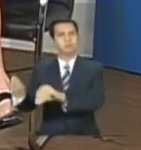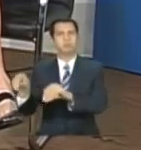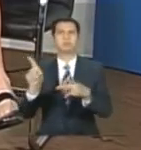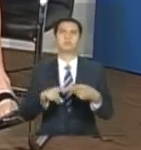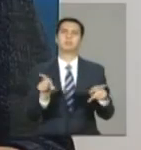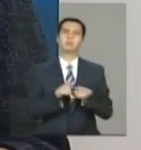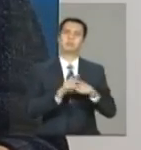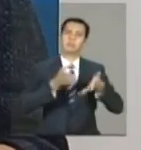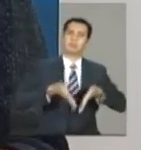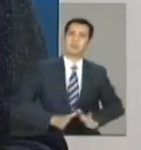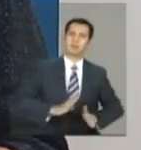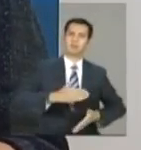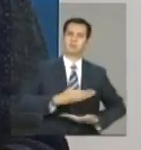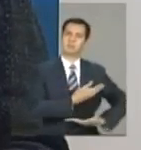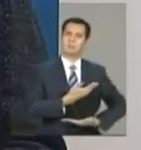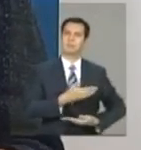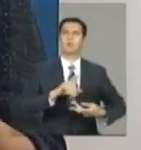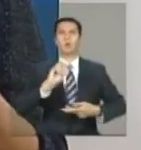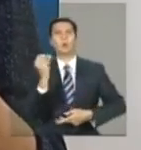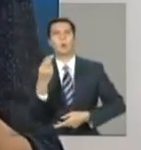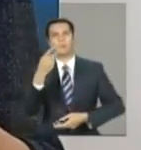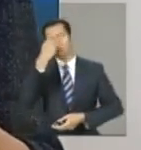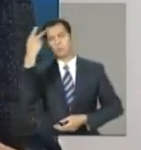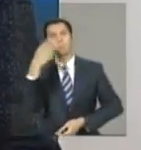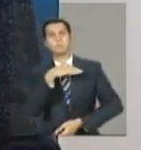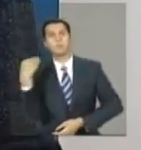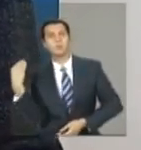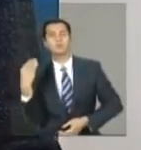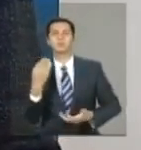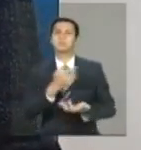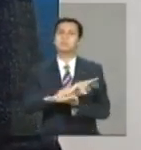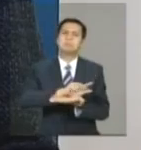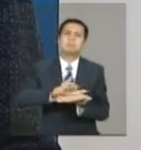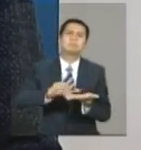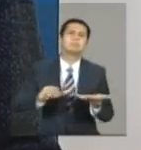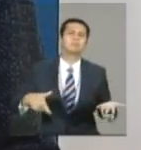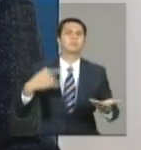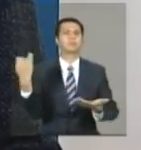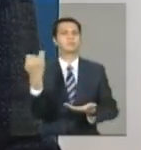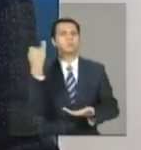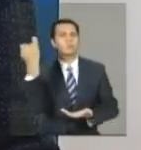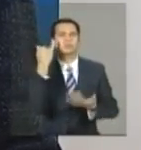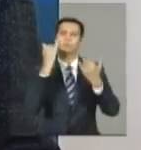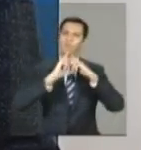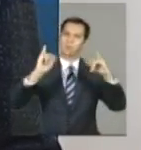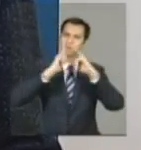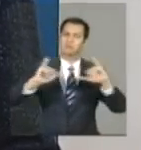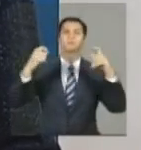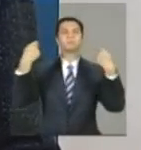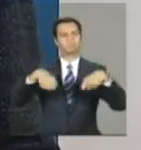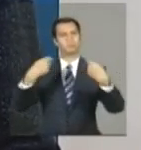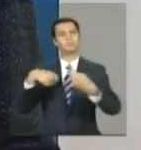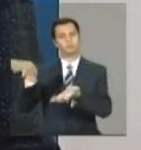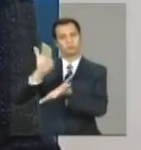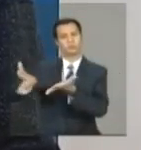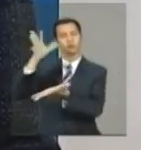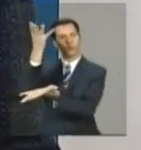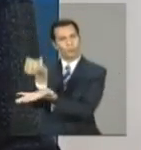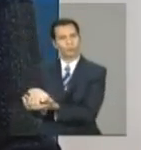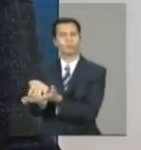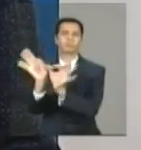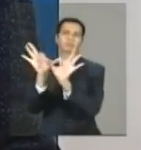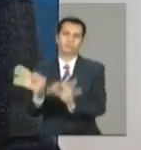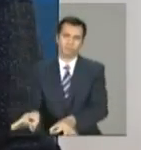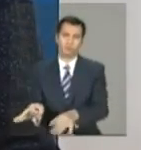óbitos, todas modificações que são importantes que o governo federal saiba, que o município saiba para conseguir identificar as necessidades